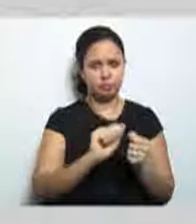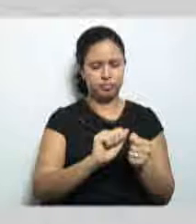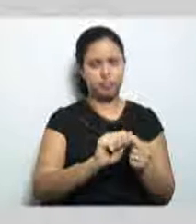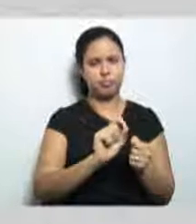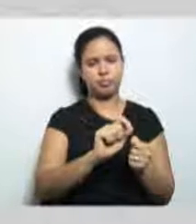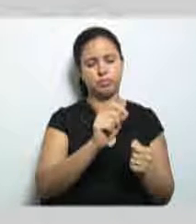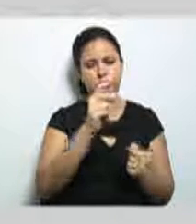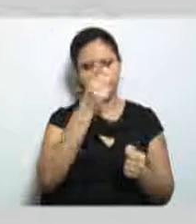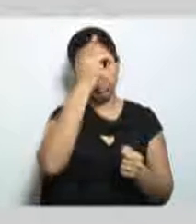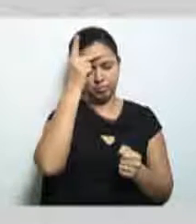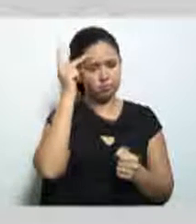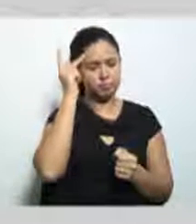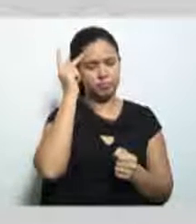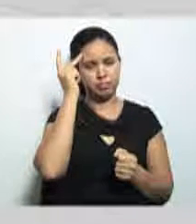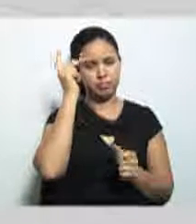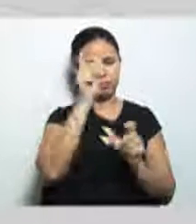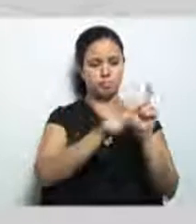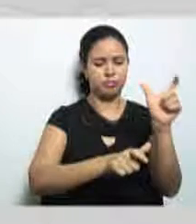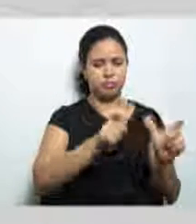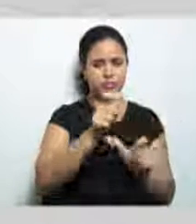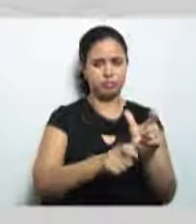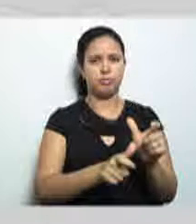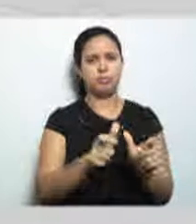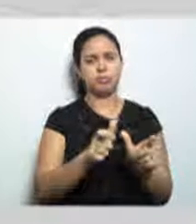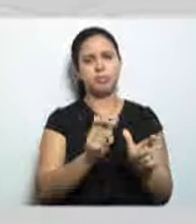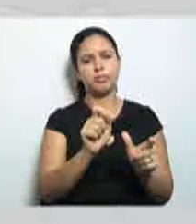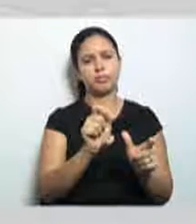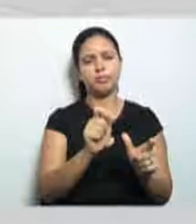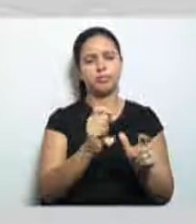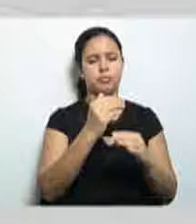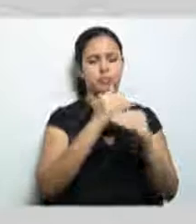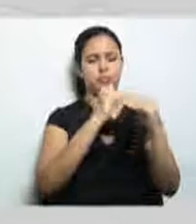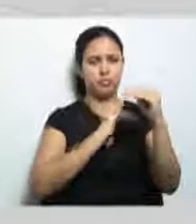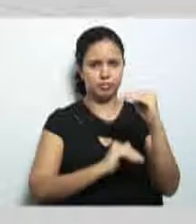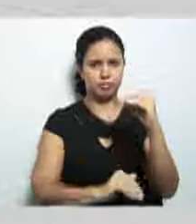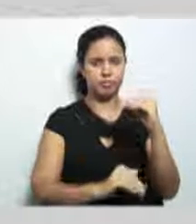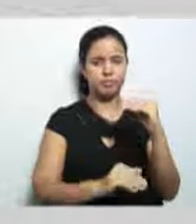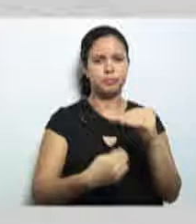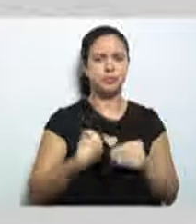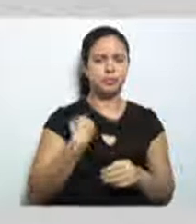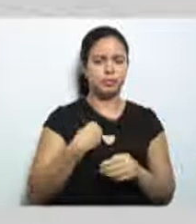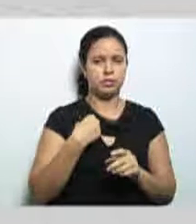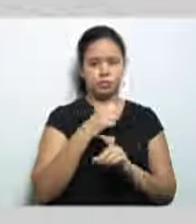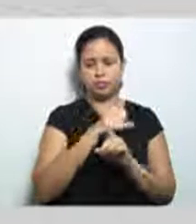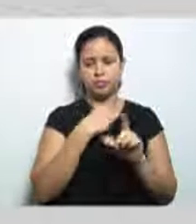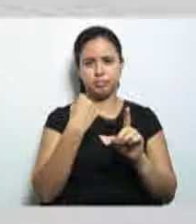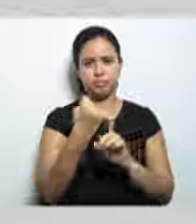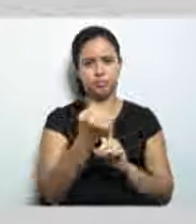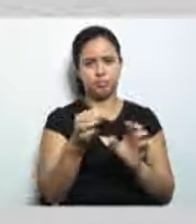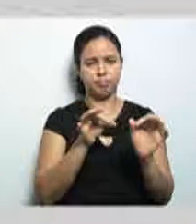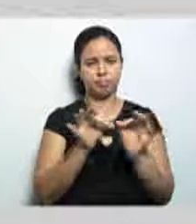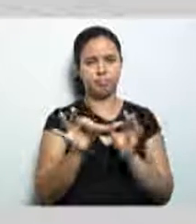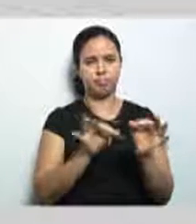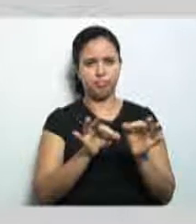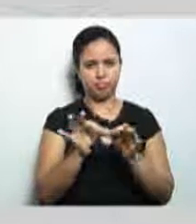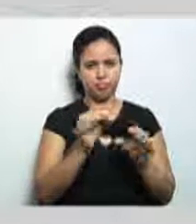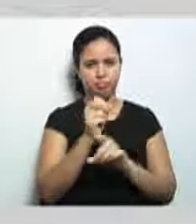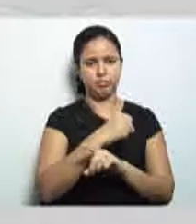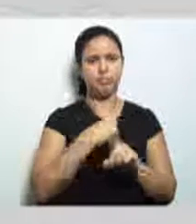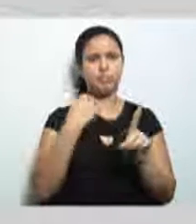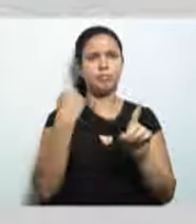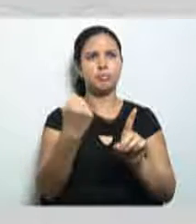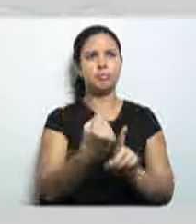socialmente importantes, como os escravos e servos. A vida nessas sociedades, a organização social